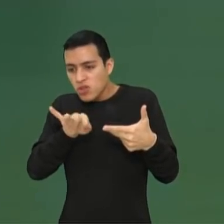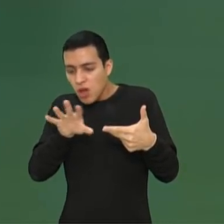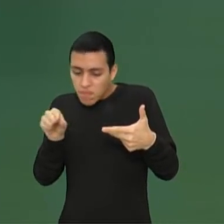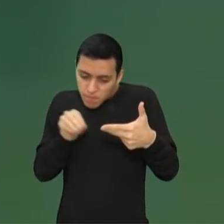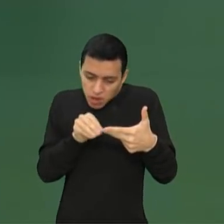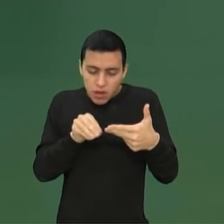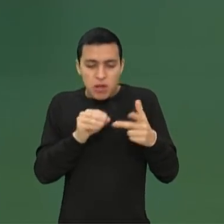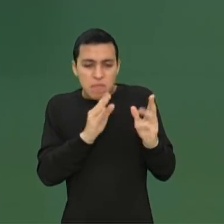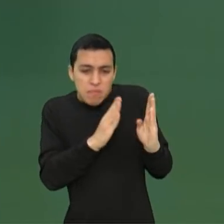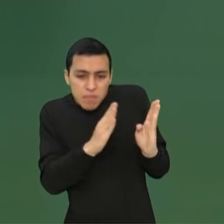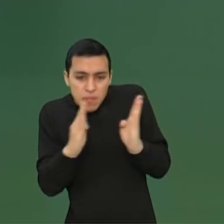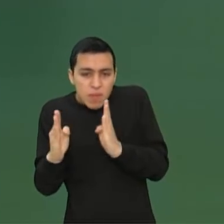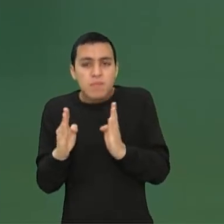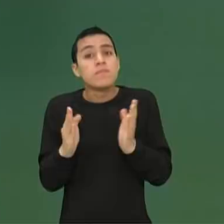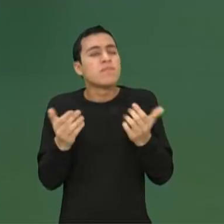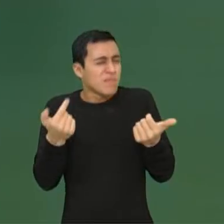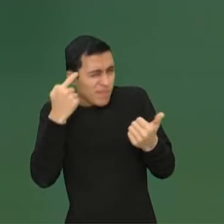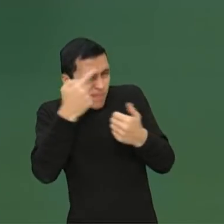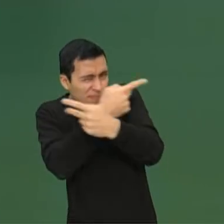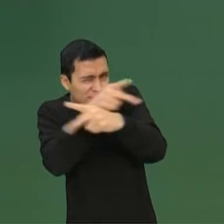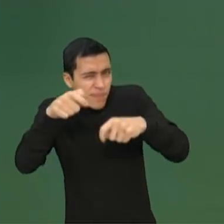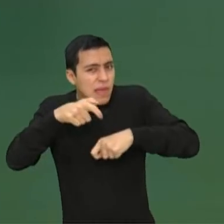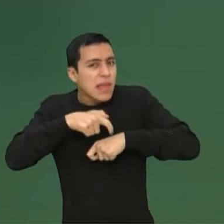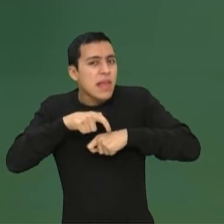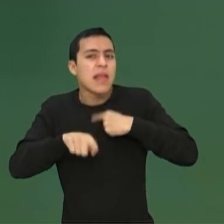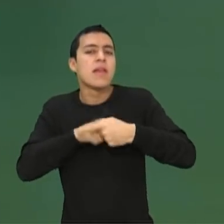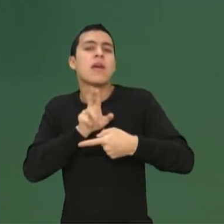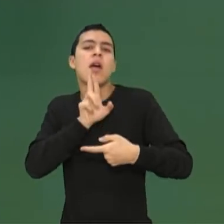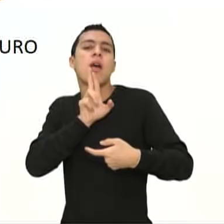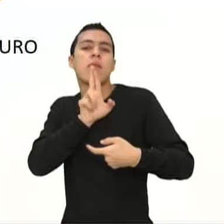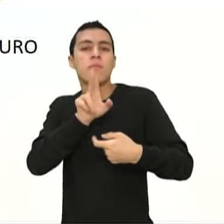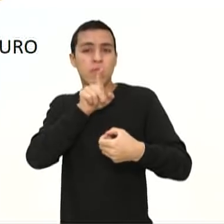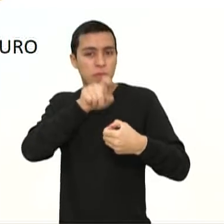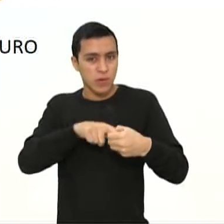vocês pensarem e daqui a pouco eu volto e mostro a resposta para vocês.